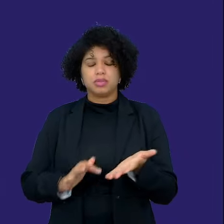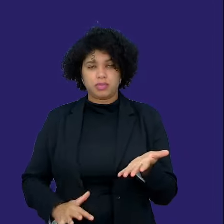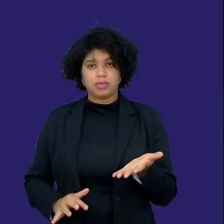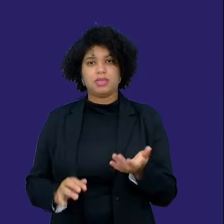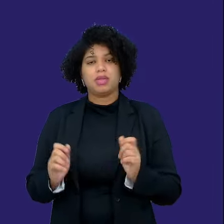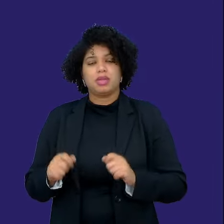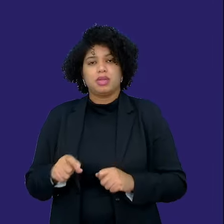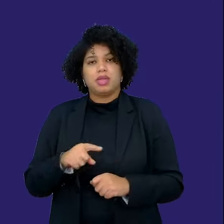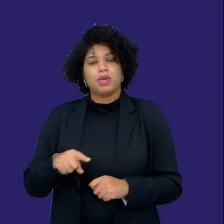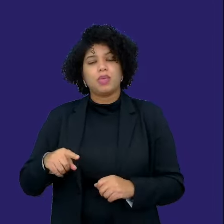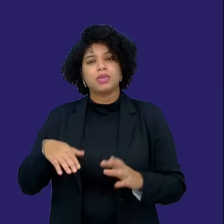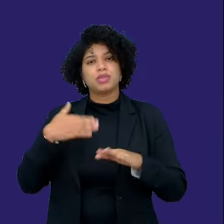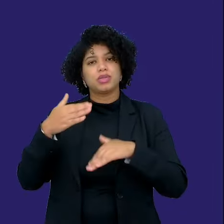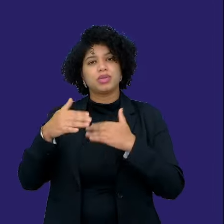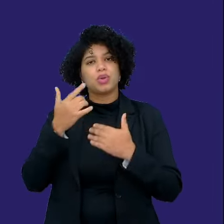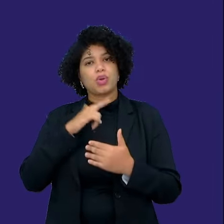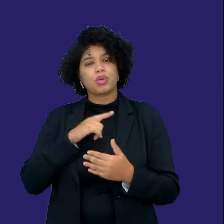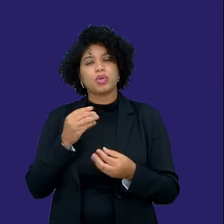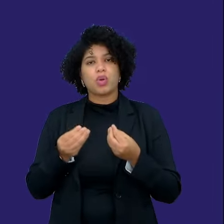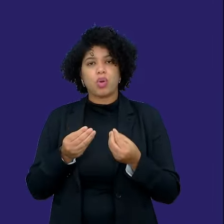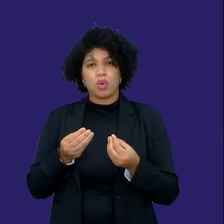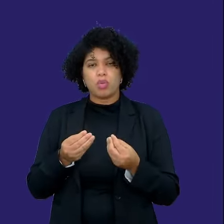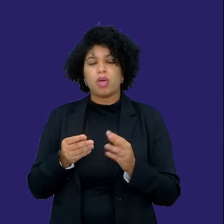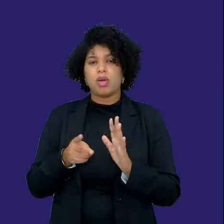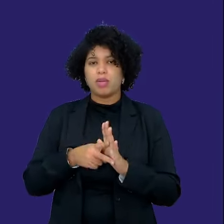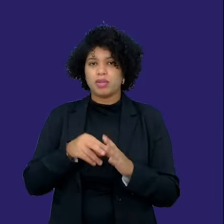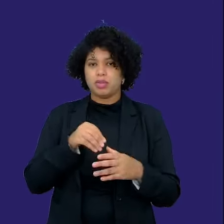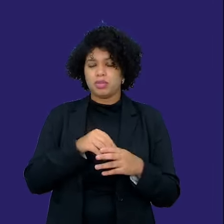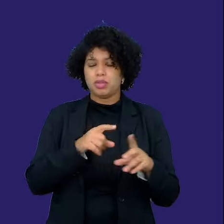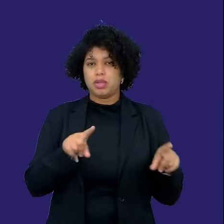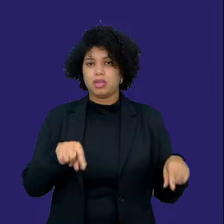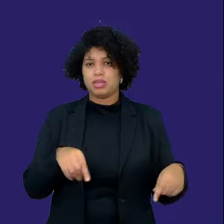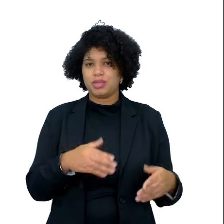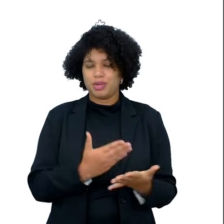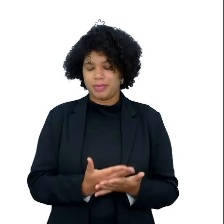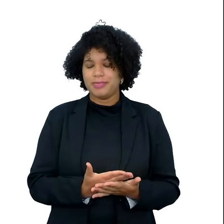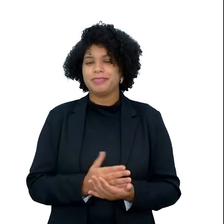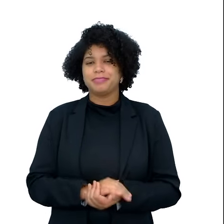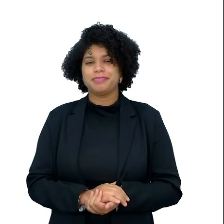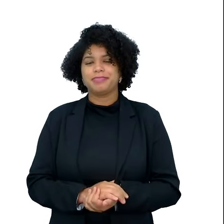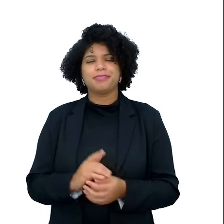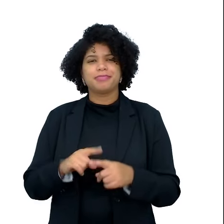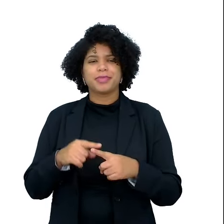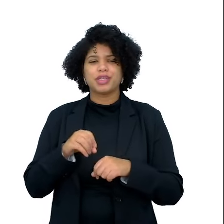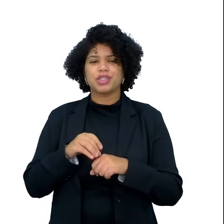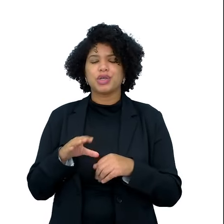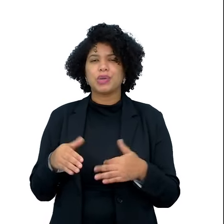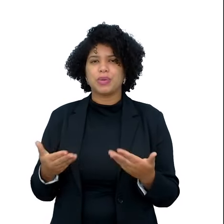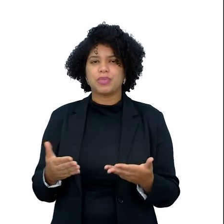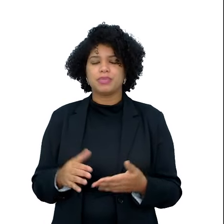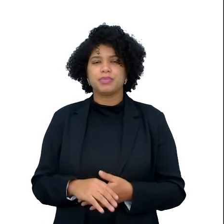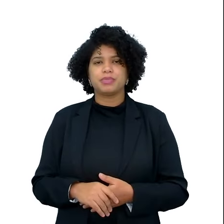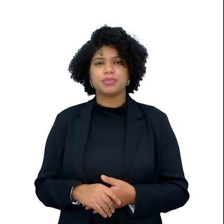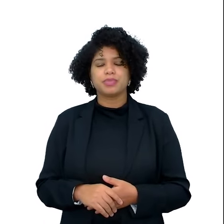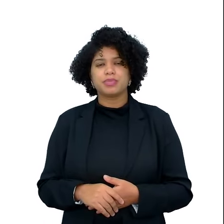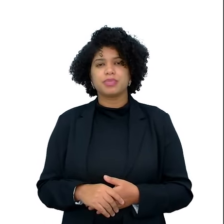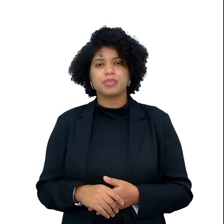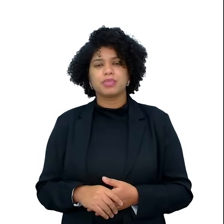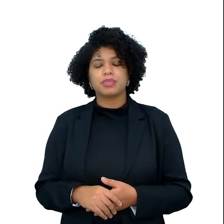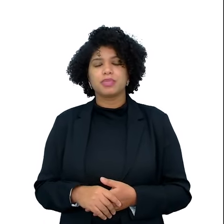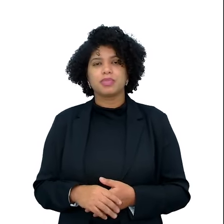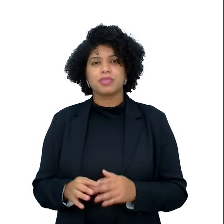vocês podem desenvolver no desdobramento da escola. Quais são essas sugestões? Primeira